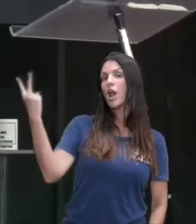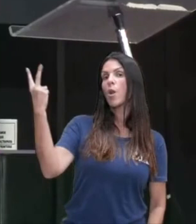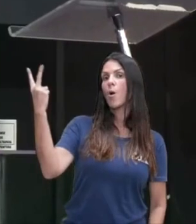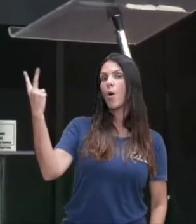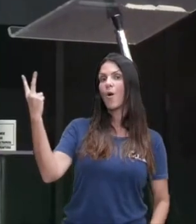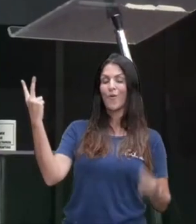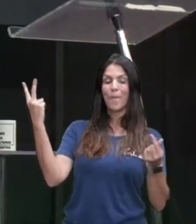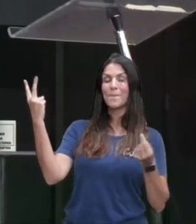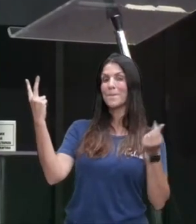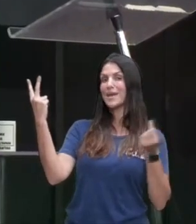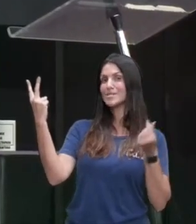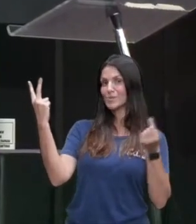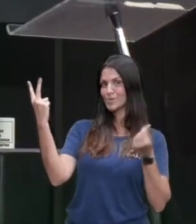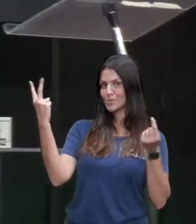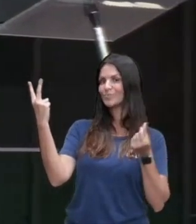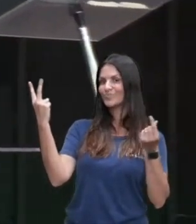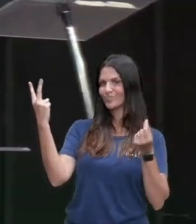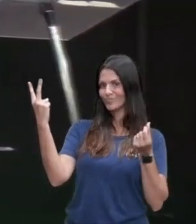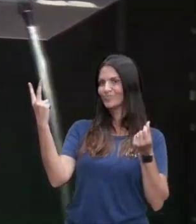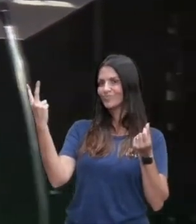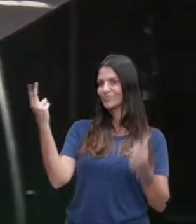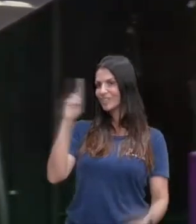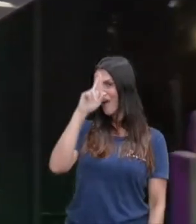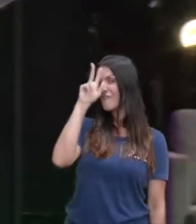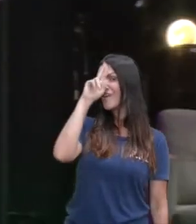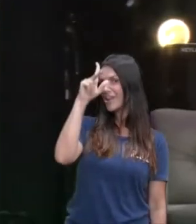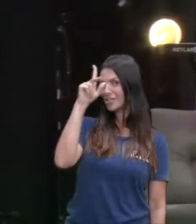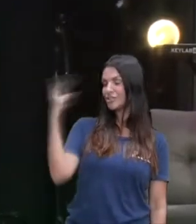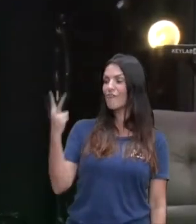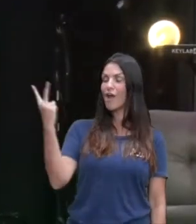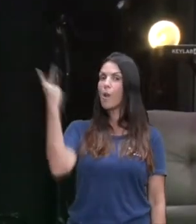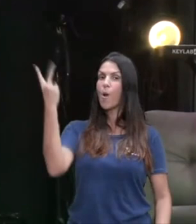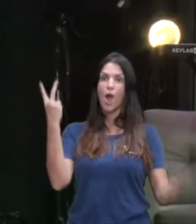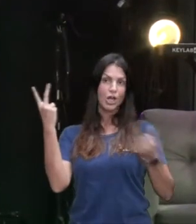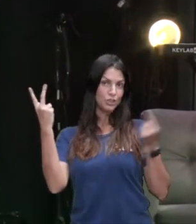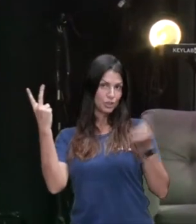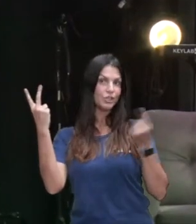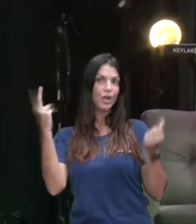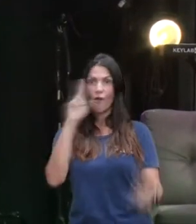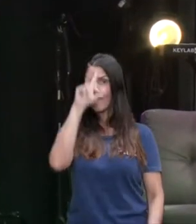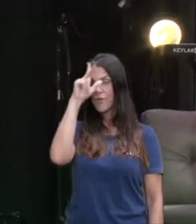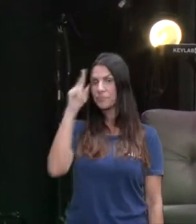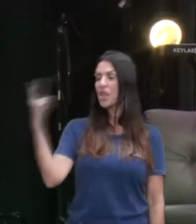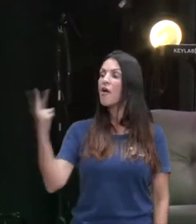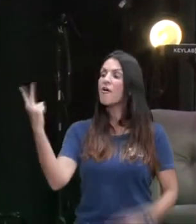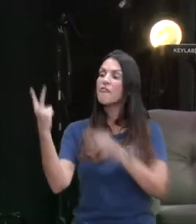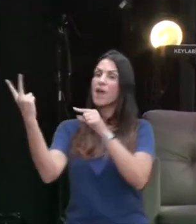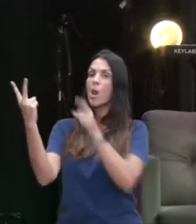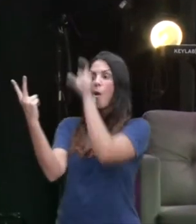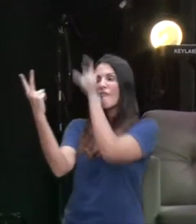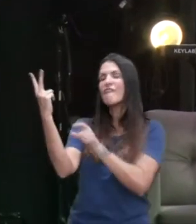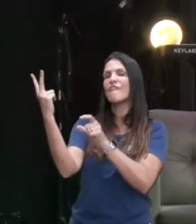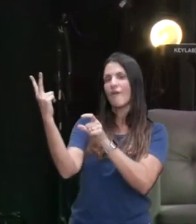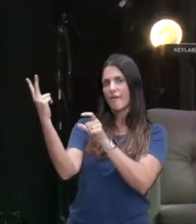com preço e Como assim pastor valor é Quanto você vale